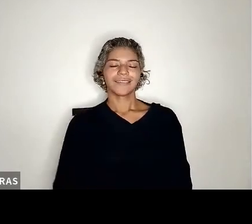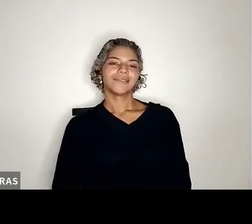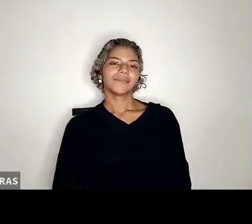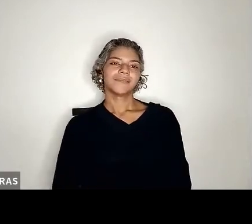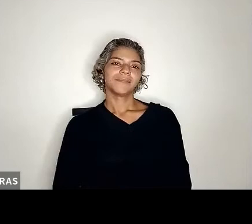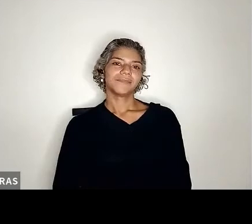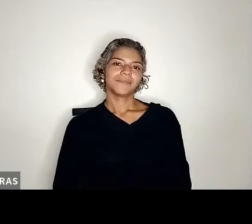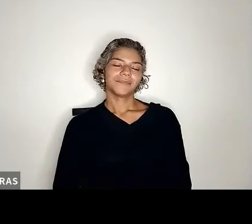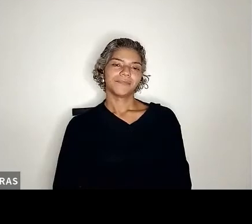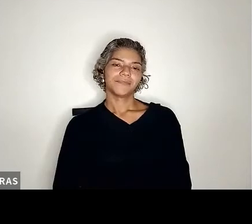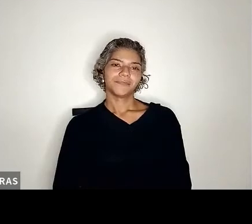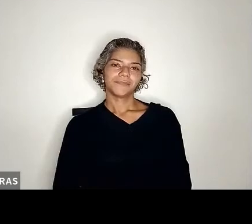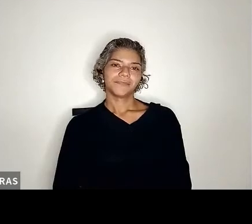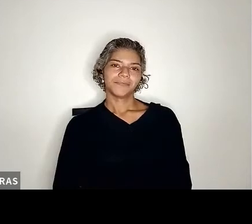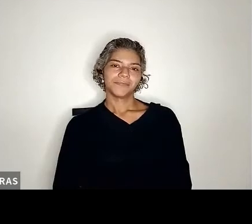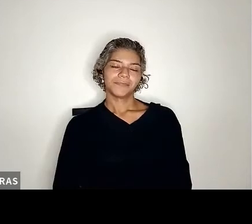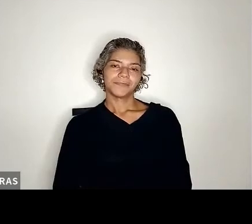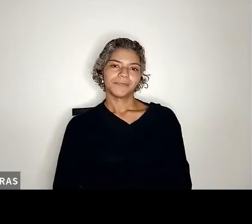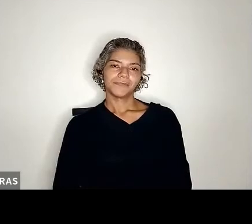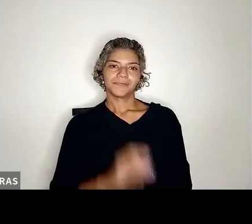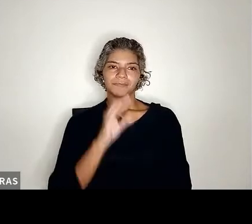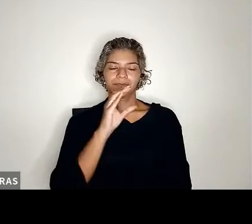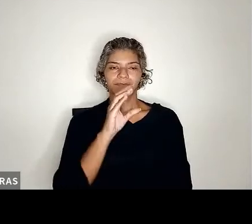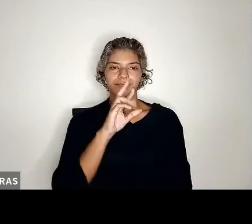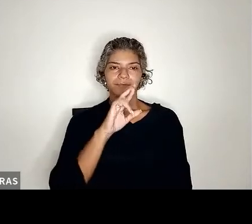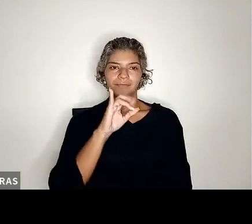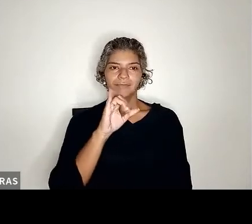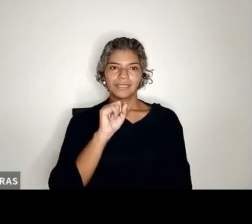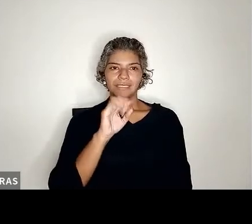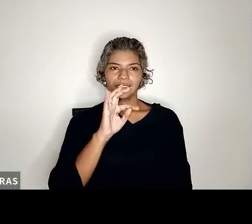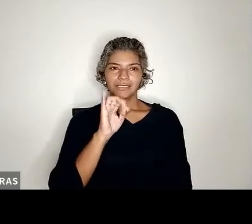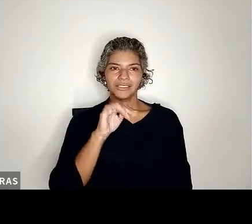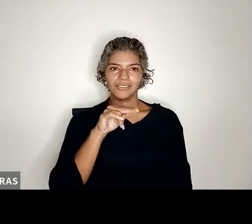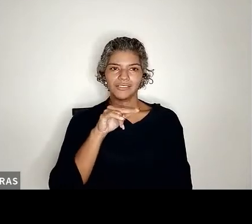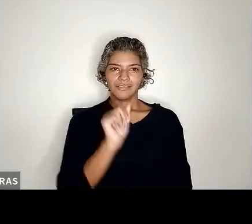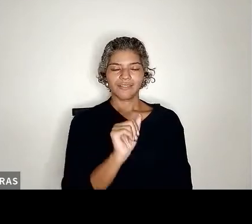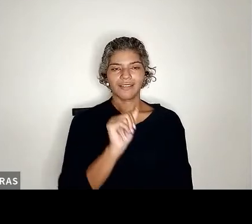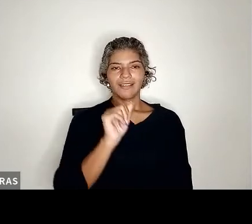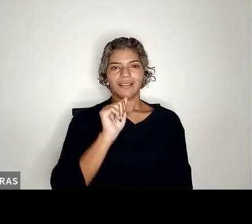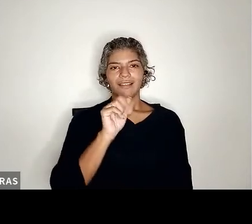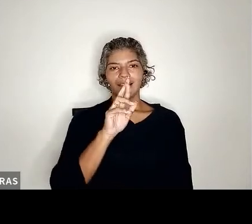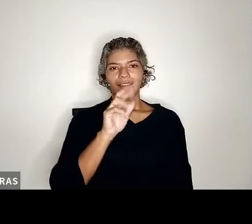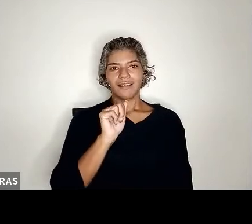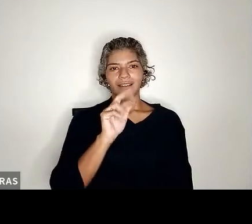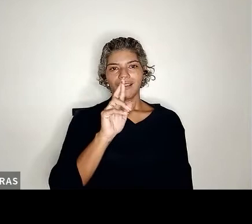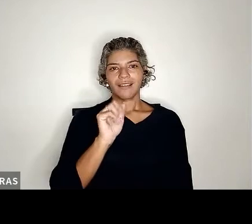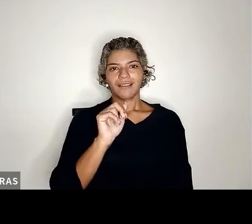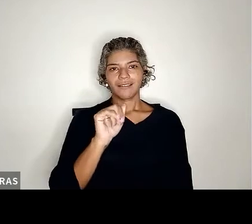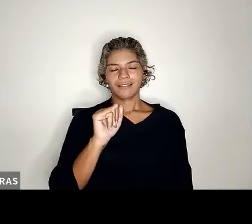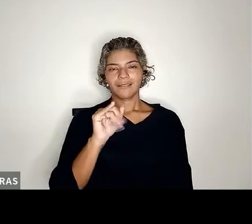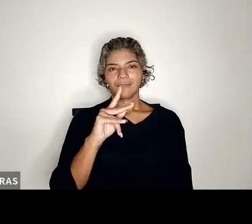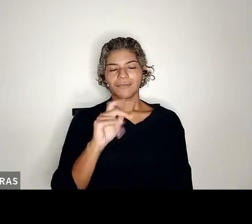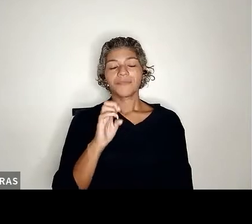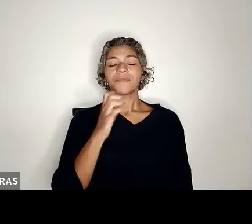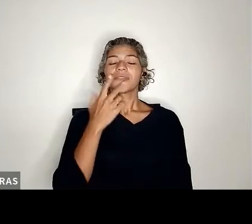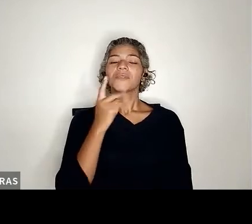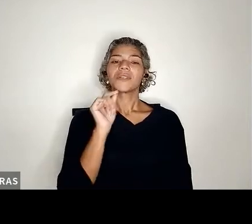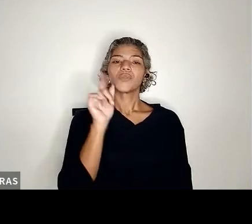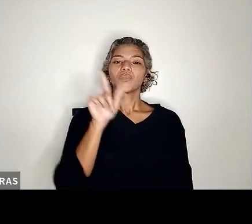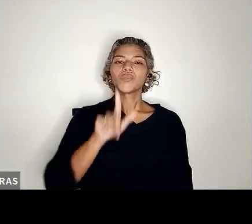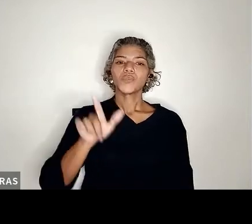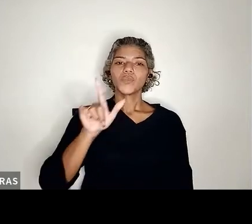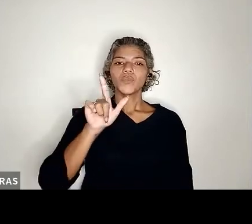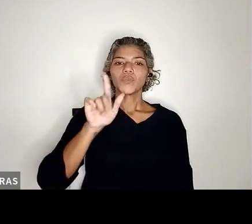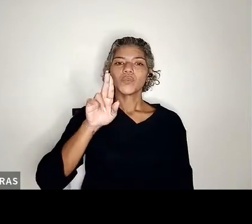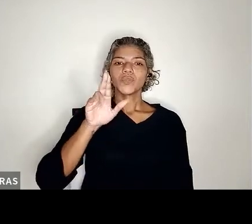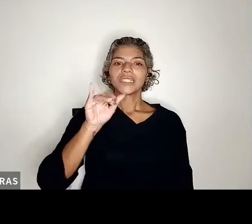Luciana, professora Cristina Araripe, Luciana está trazendo reflexões que são essenciais para que possamos continuar avançando com